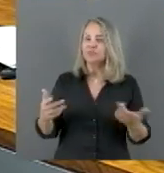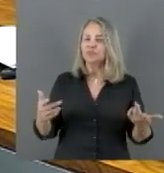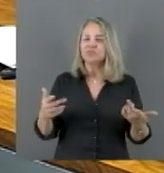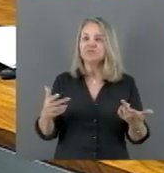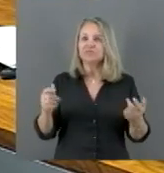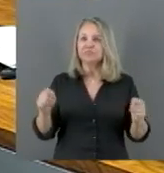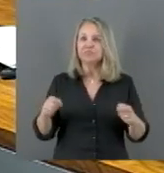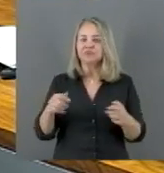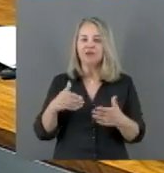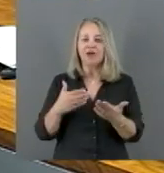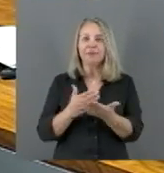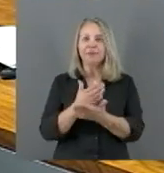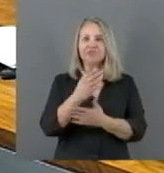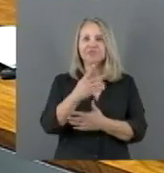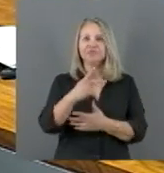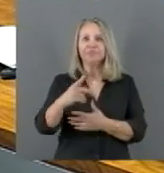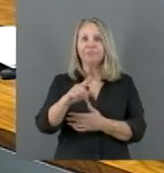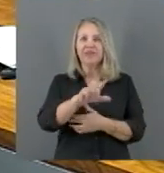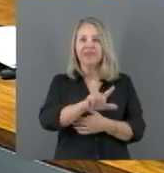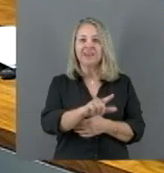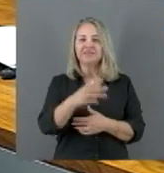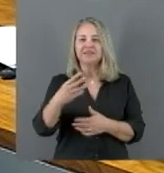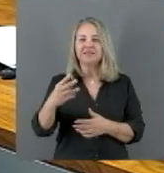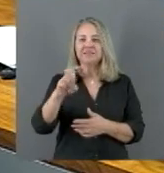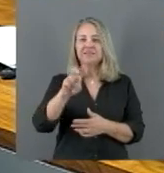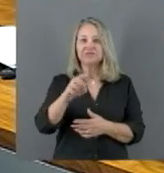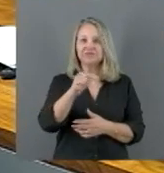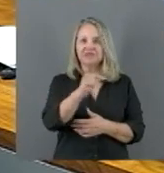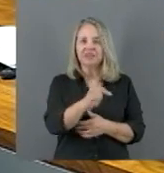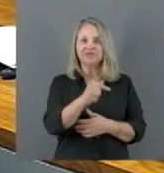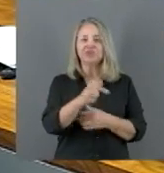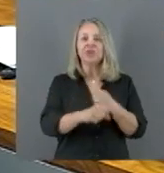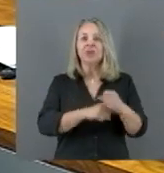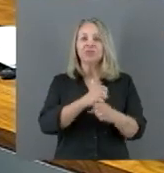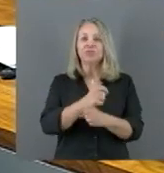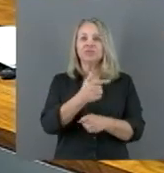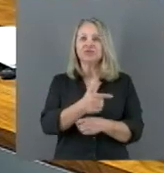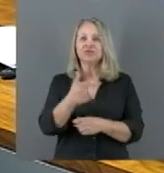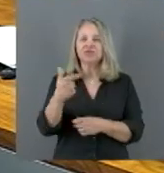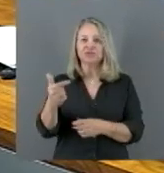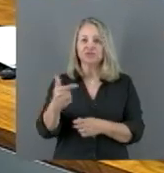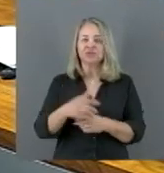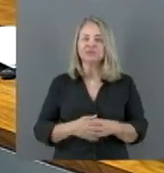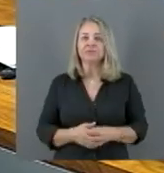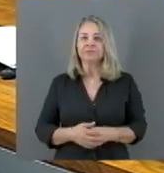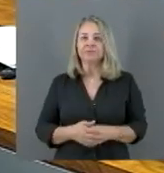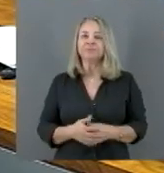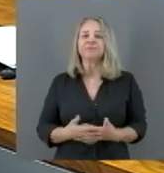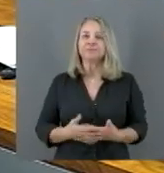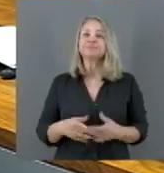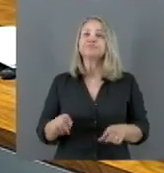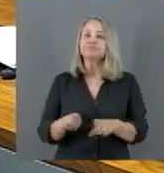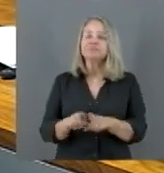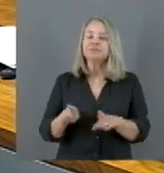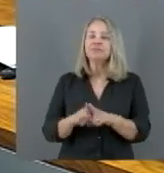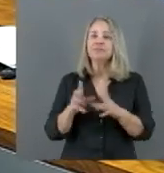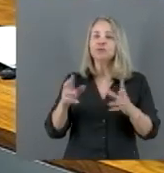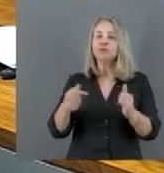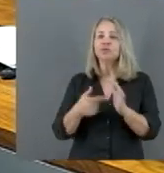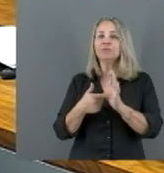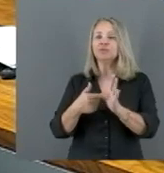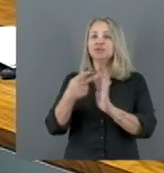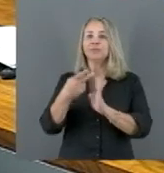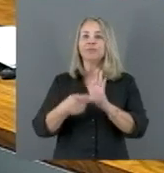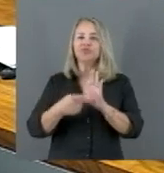à aprovação do PL 357 de 2022. No mérito, assiste razão ao autor do projeto de lei